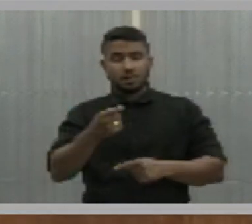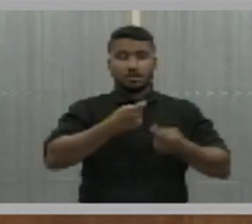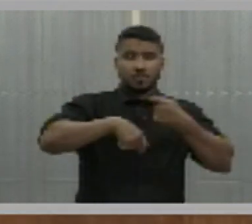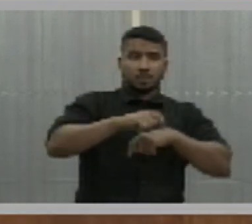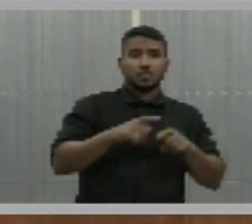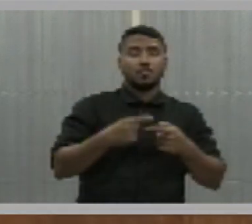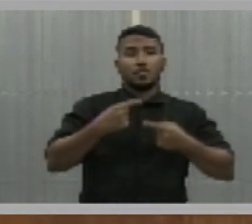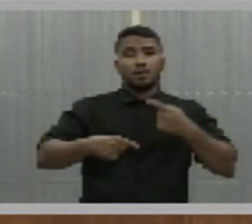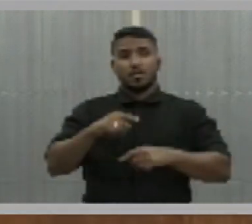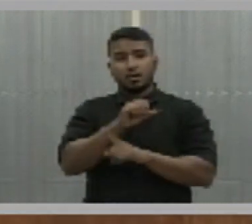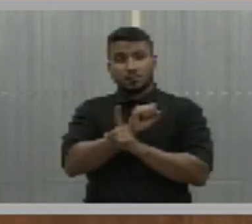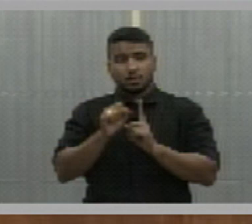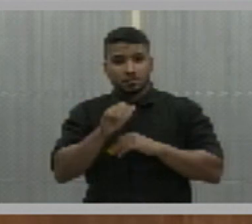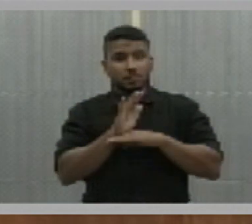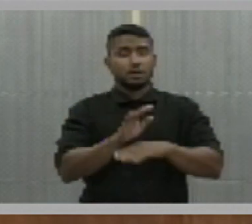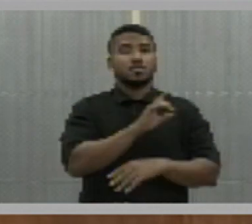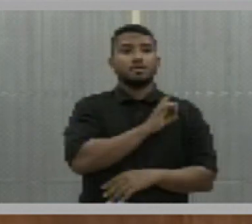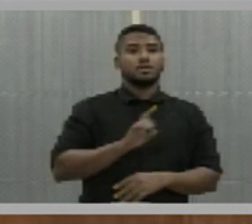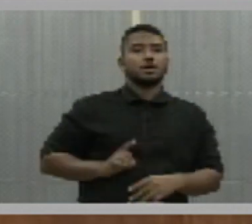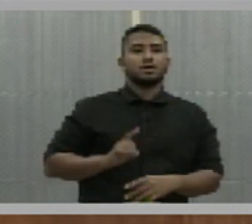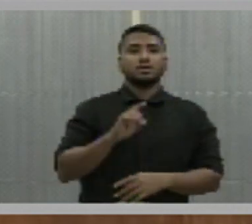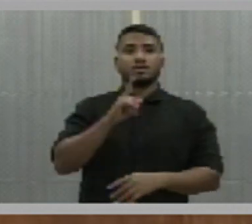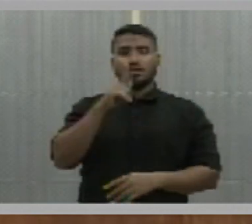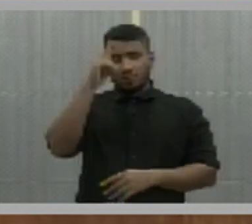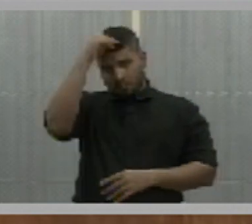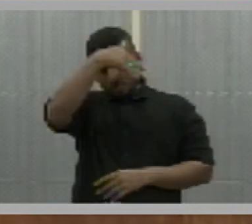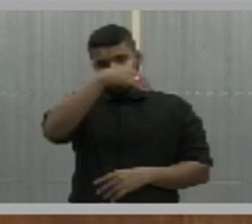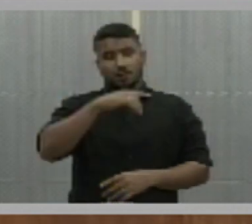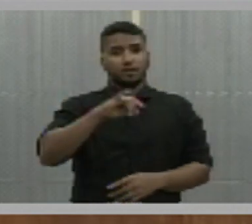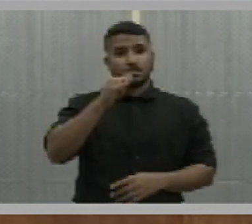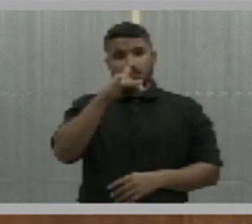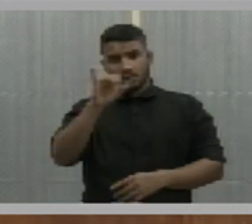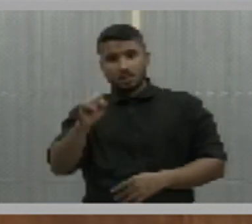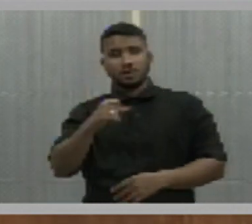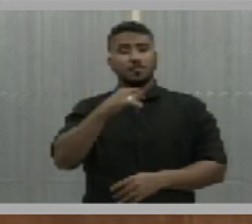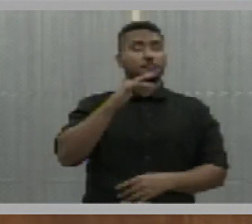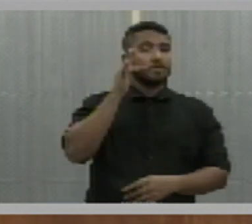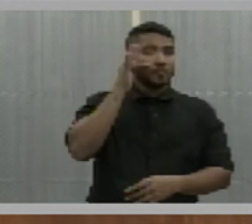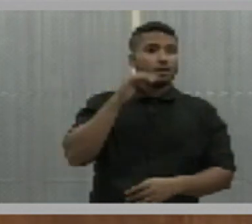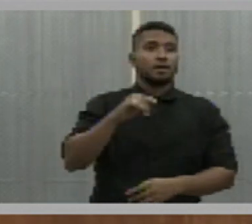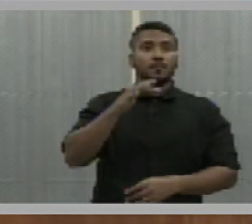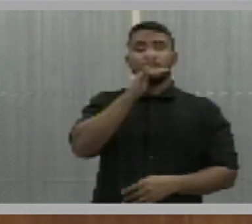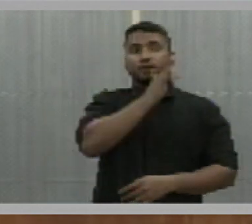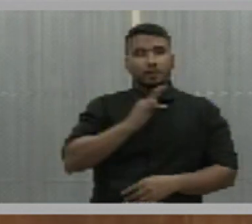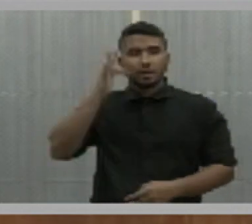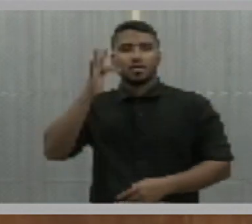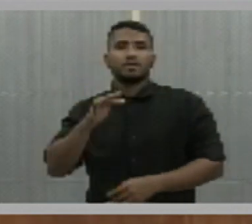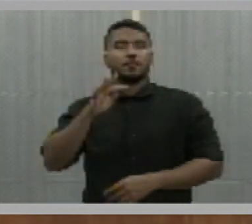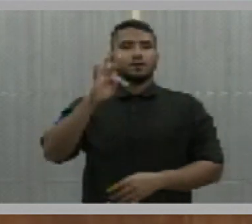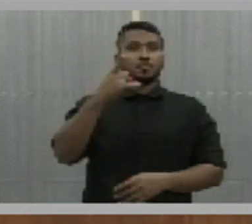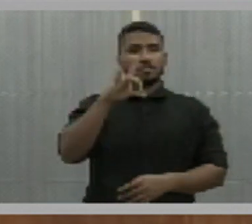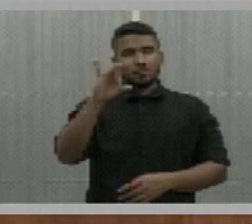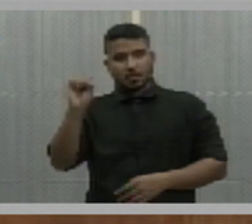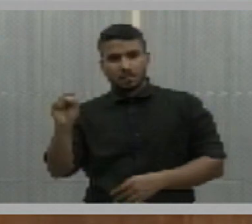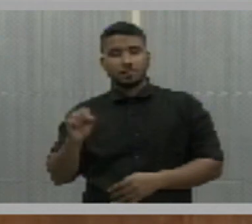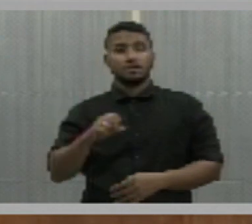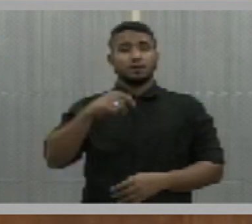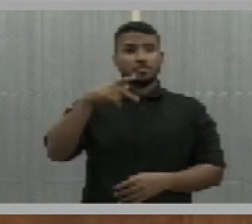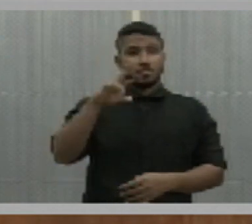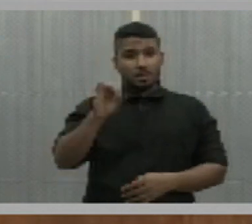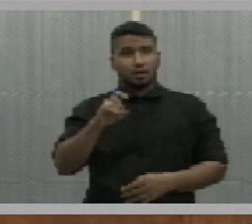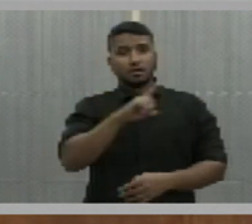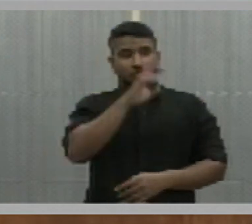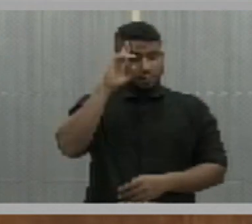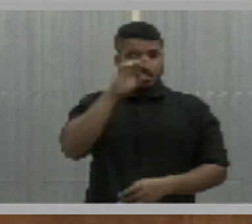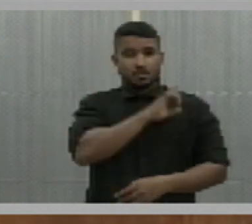Administração Pública e Política Social, senhores deputados Gustavo Neiva, Jacivaldo Isaías, Fábio Novo, doutor Felipe Sampaio, doutor Thales, Nerinho e a